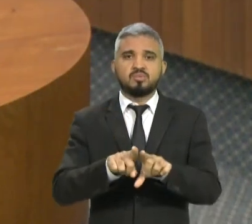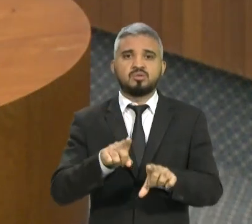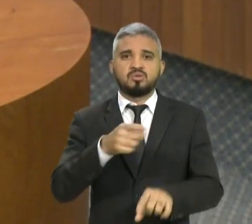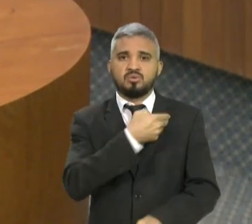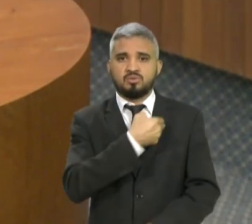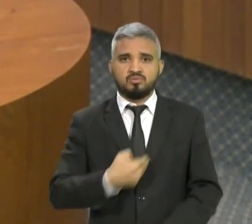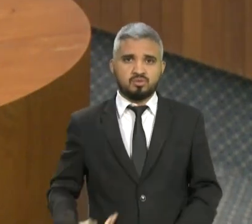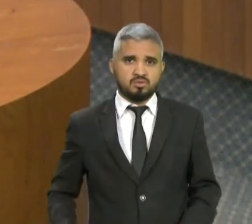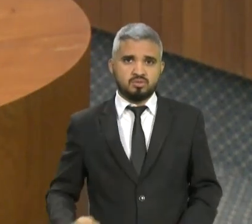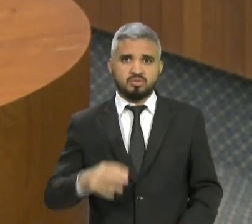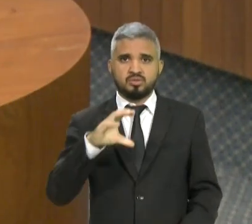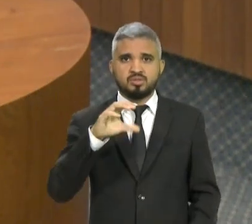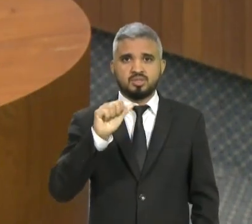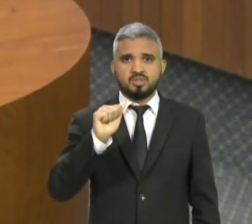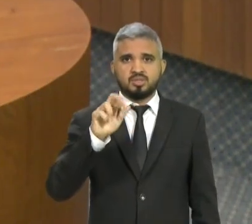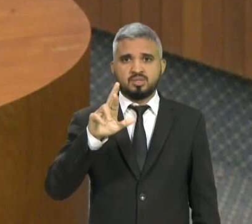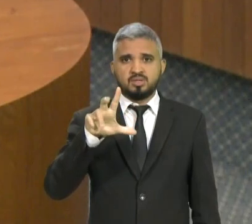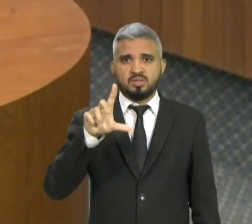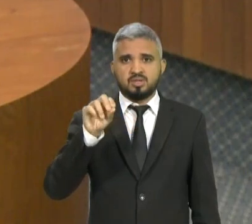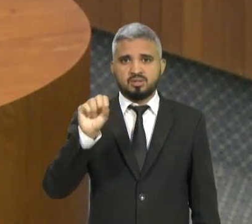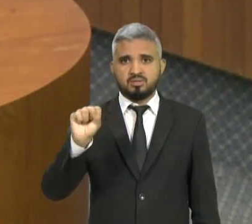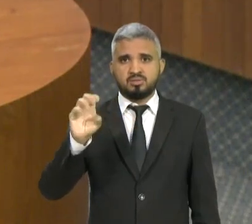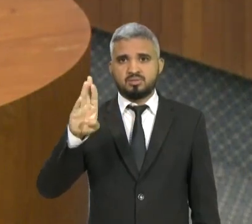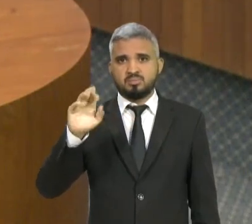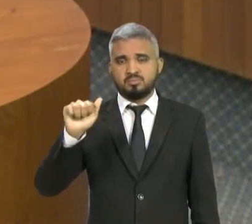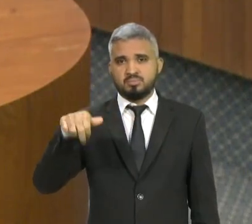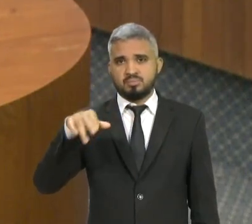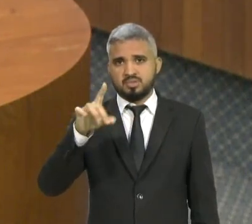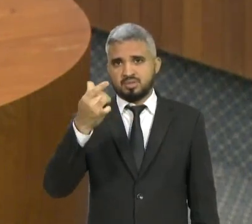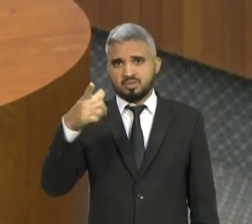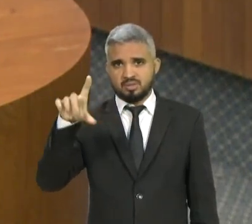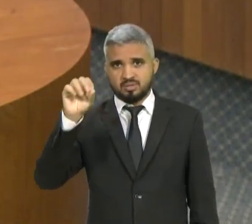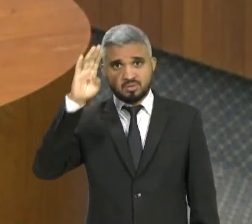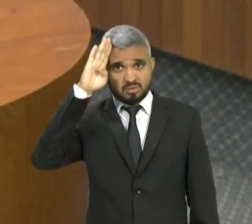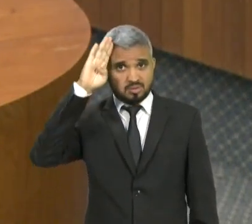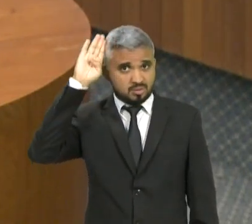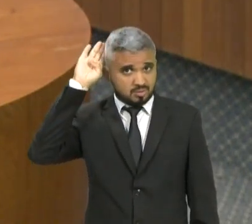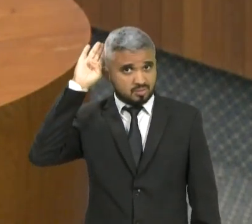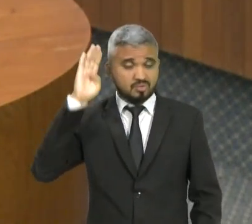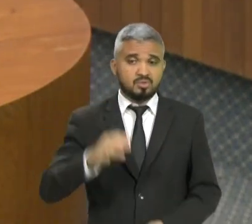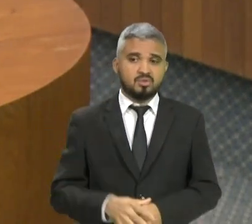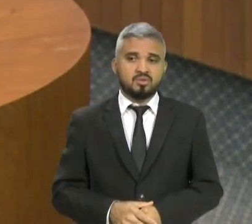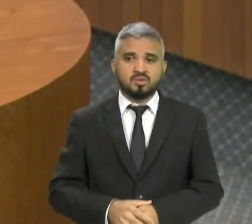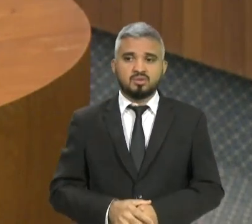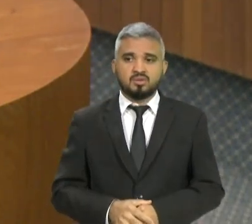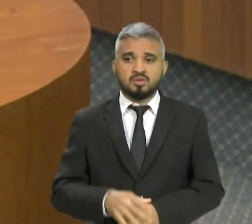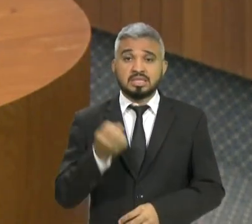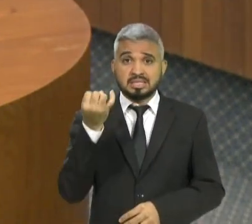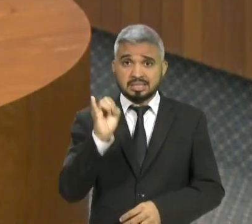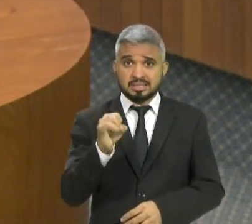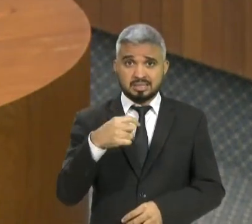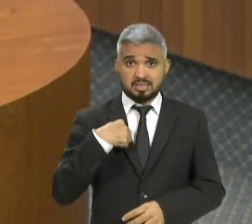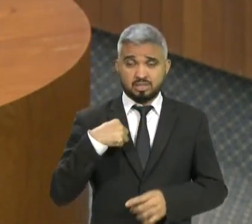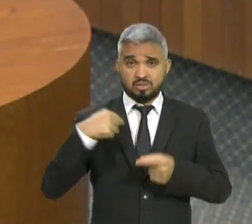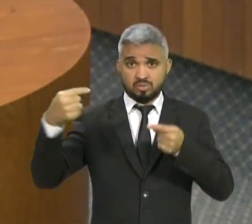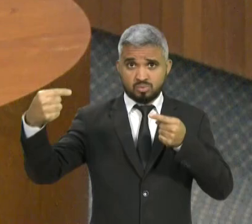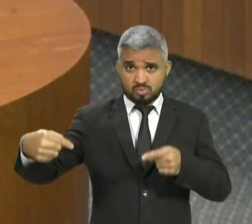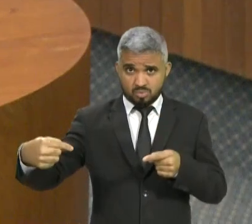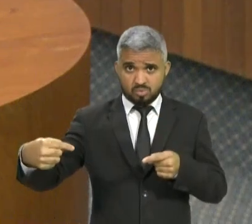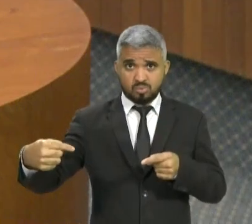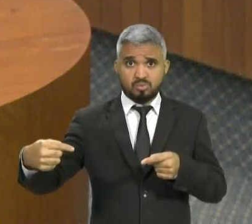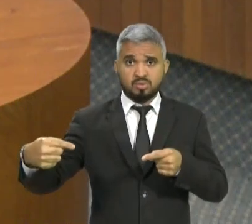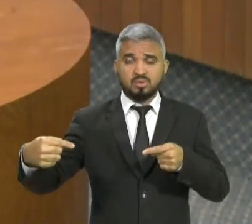sua sensibilidade, porque se eu fosse um deputado de oposição, eu não teria voltado para essa casa, se o meu lema